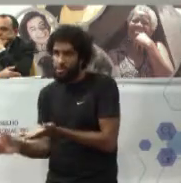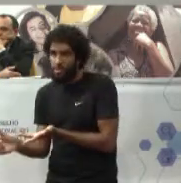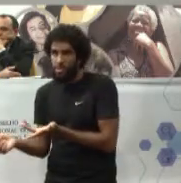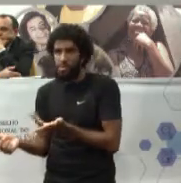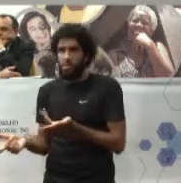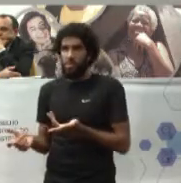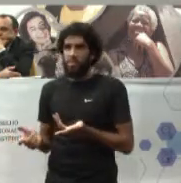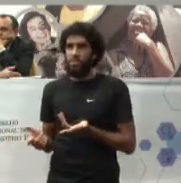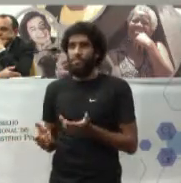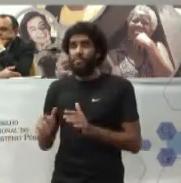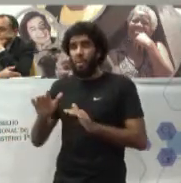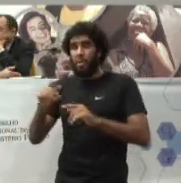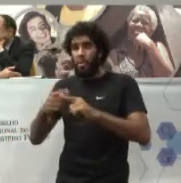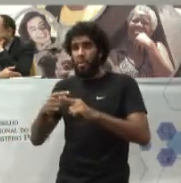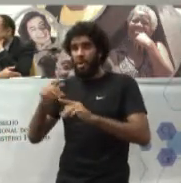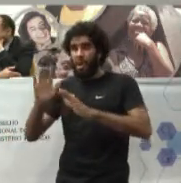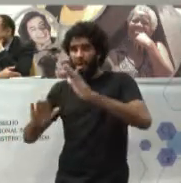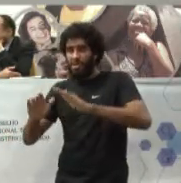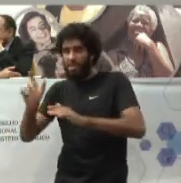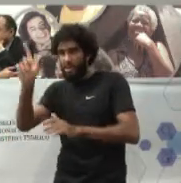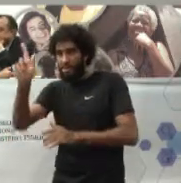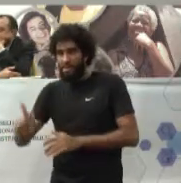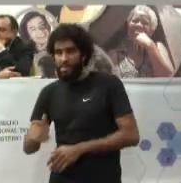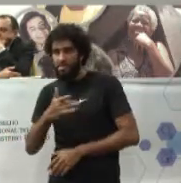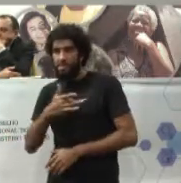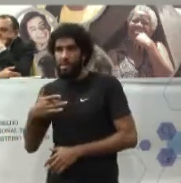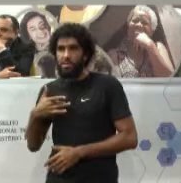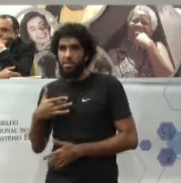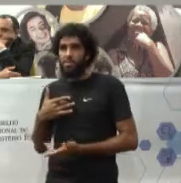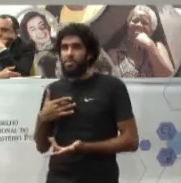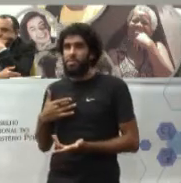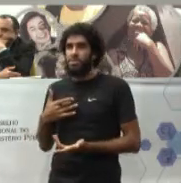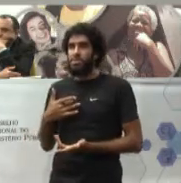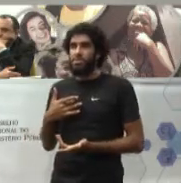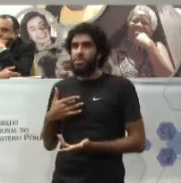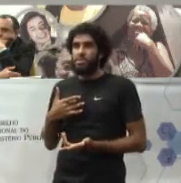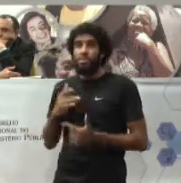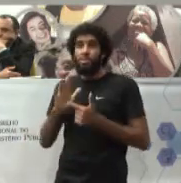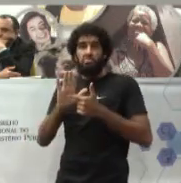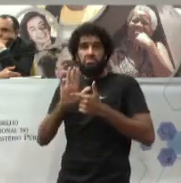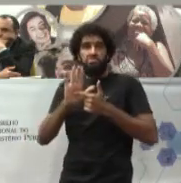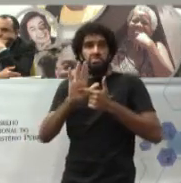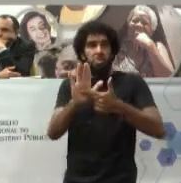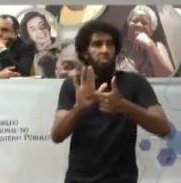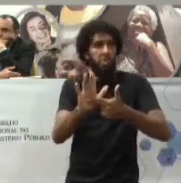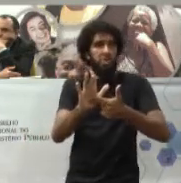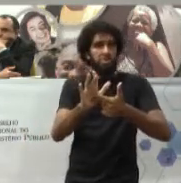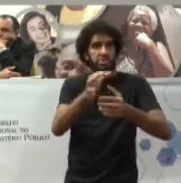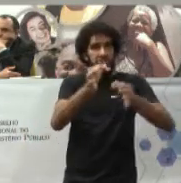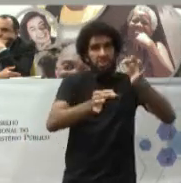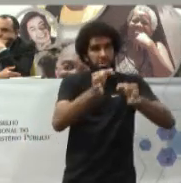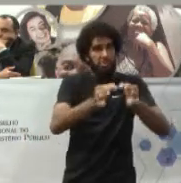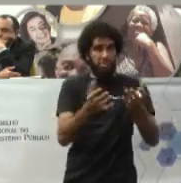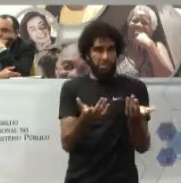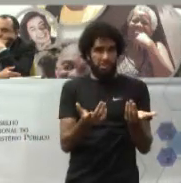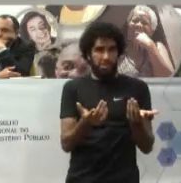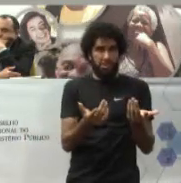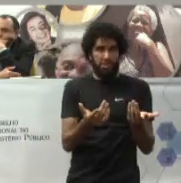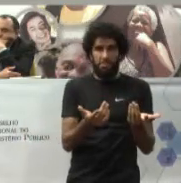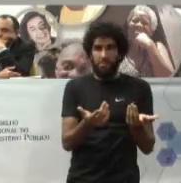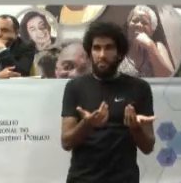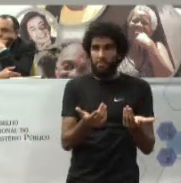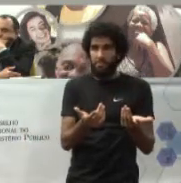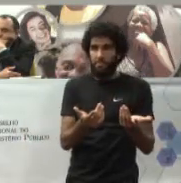que muitas vezes muitas vezes não é não é expresso nas demandas judiciais porque a lógica